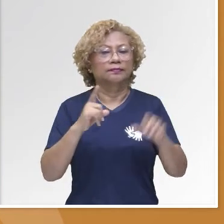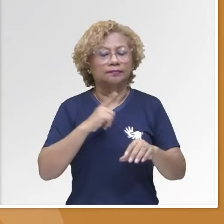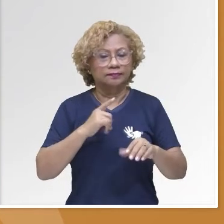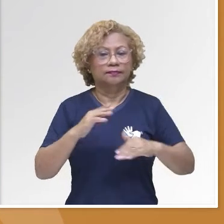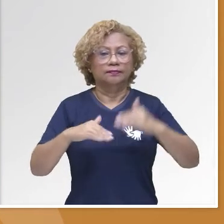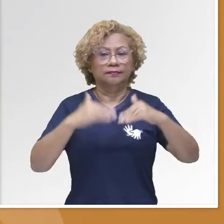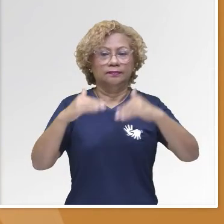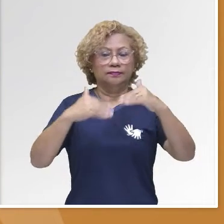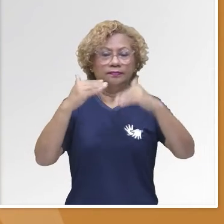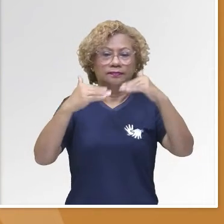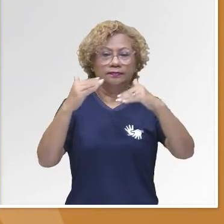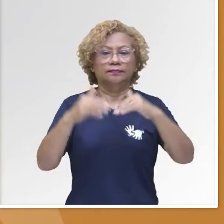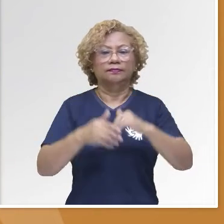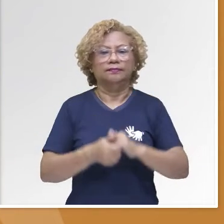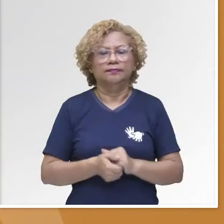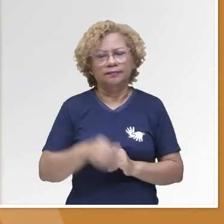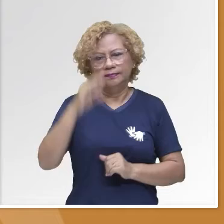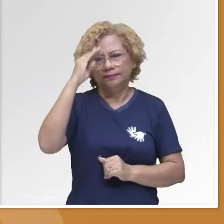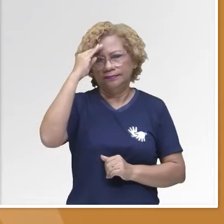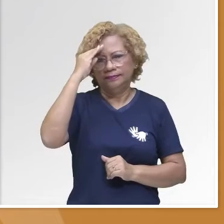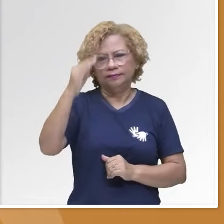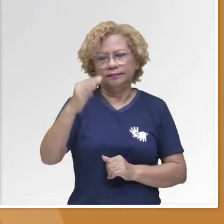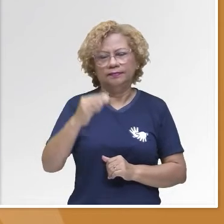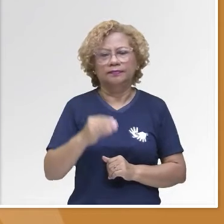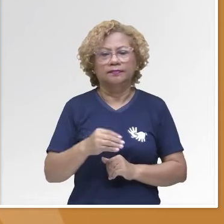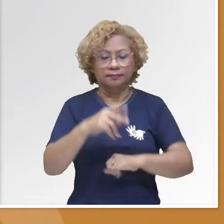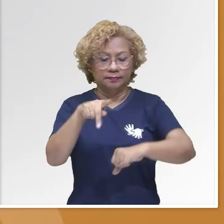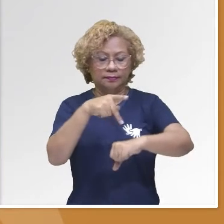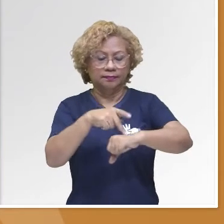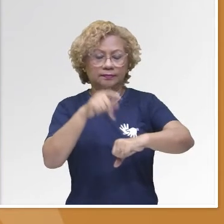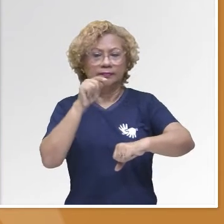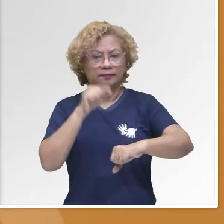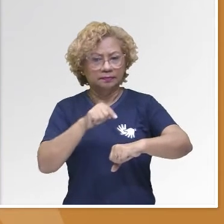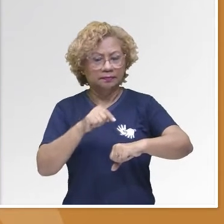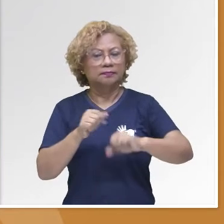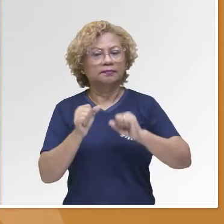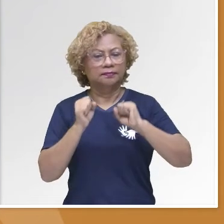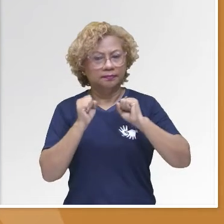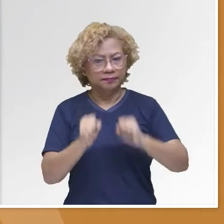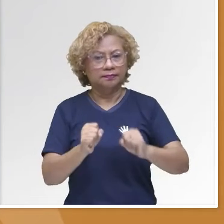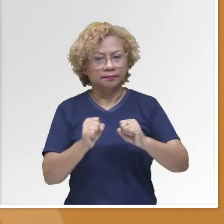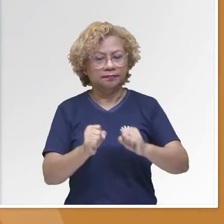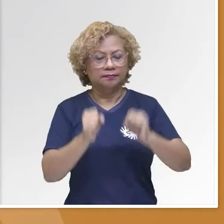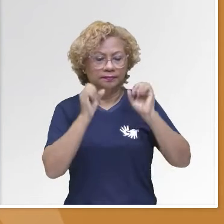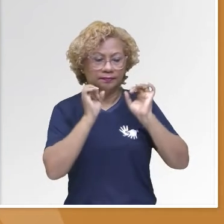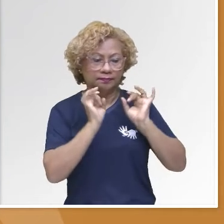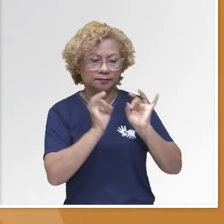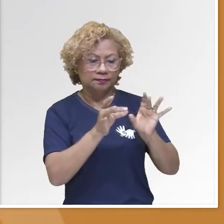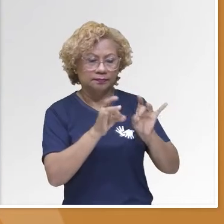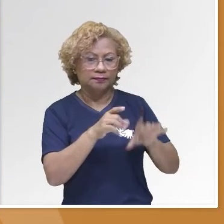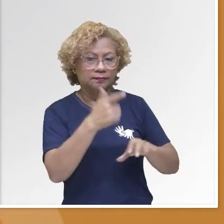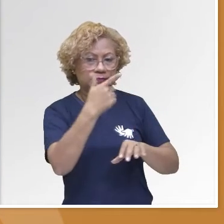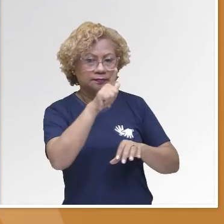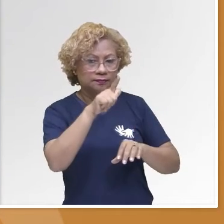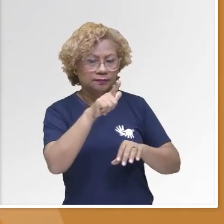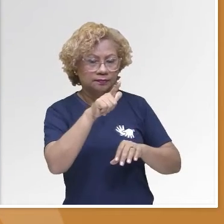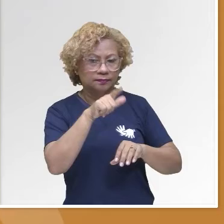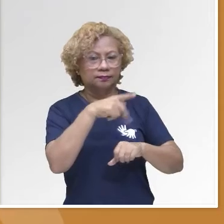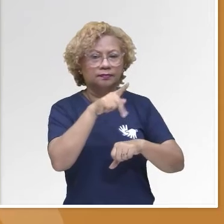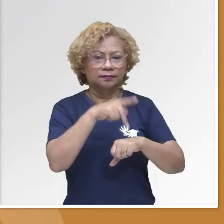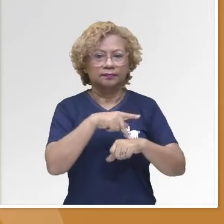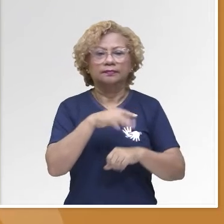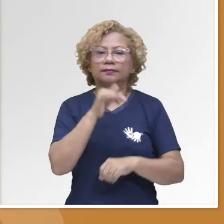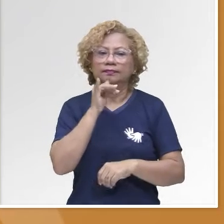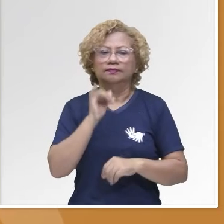aí, principalmente, né, porque eles podem verificar principalmente os produtos, né, de um país, por